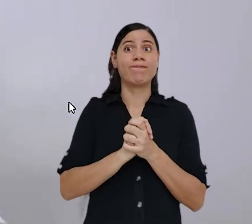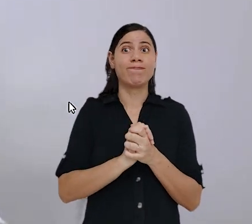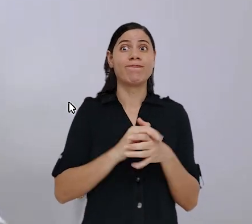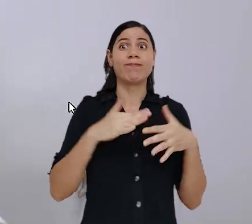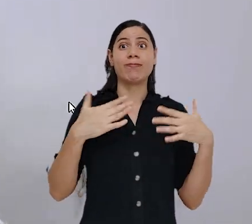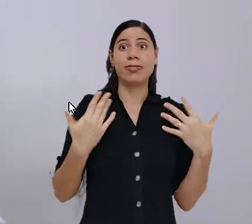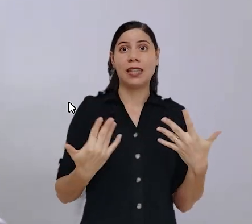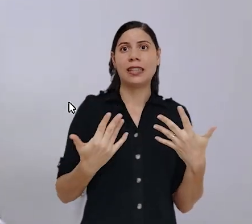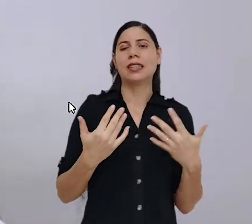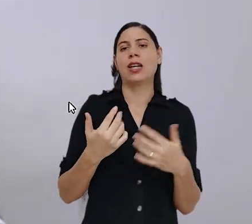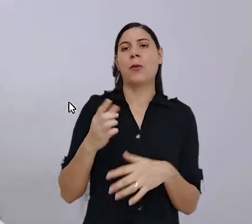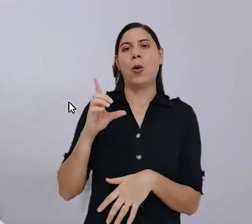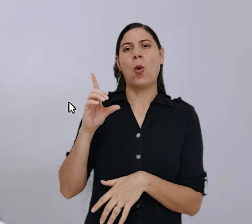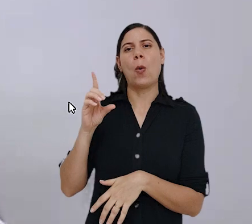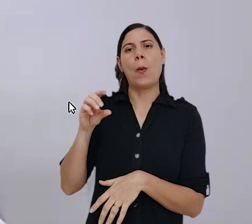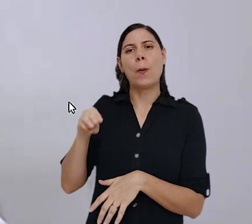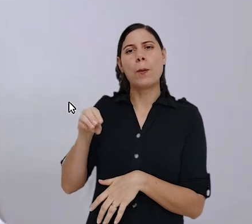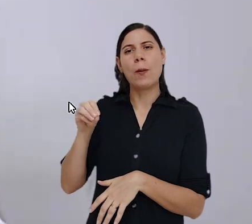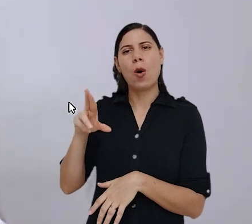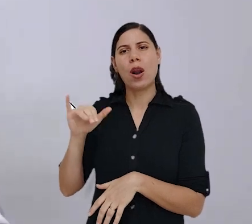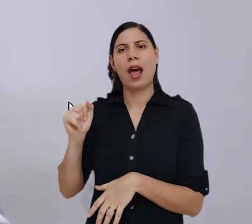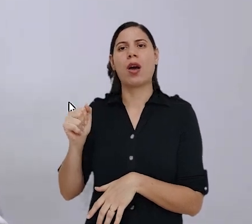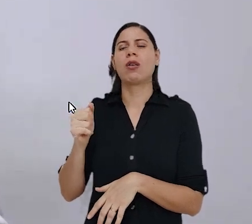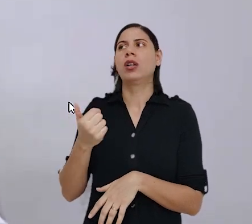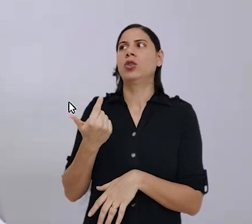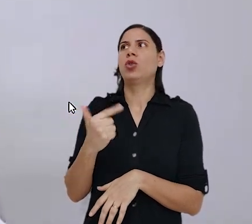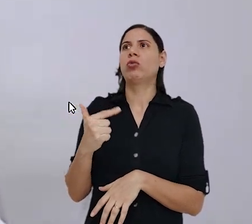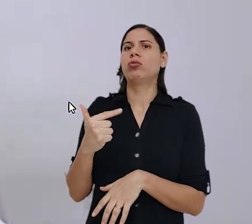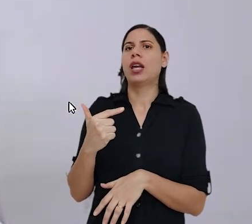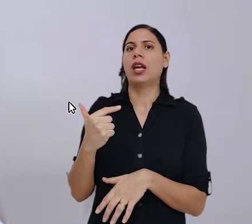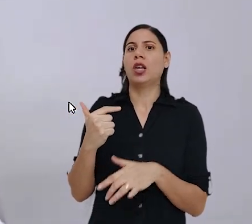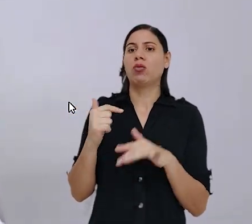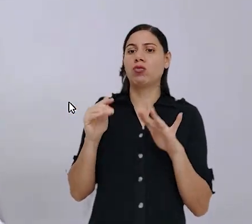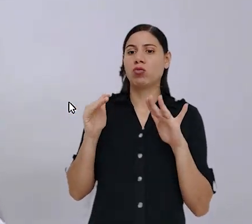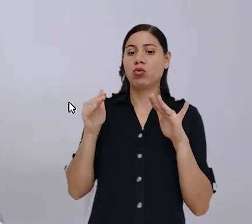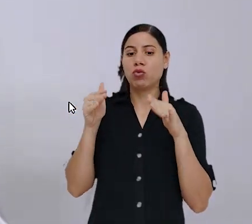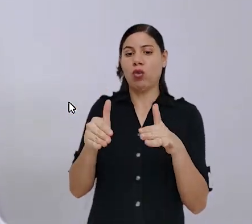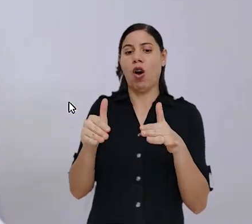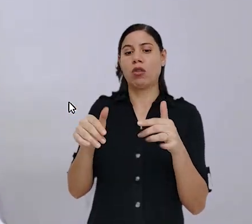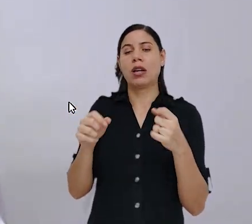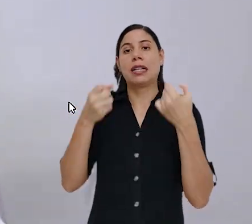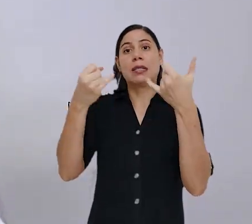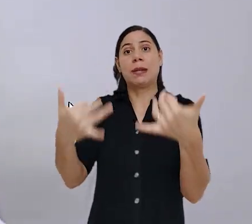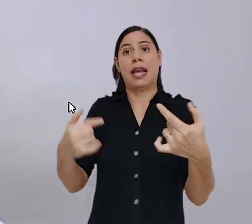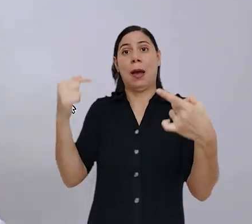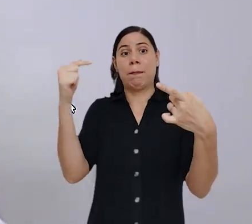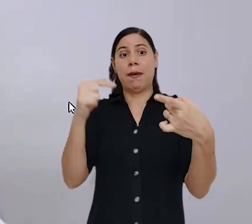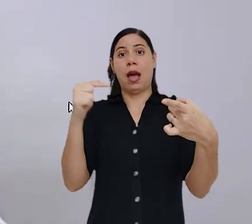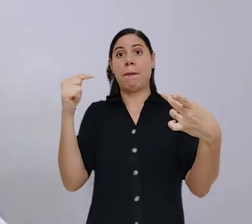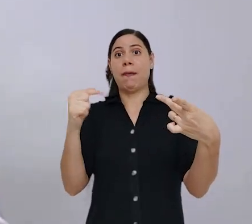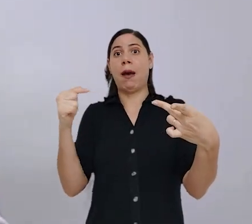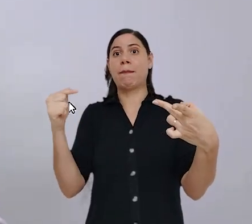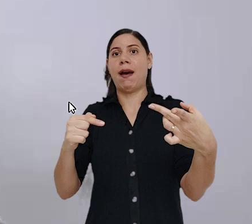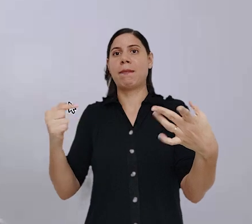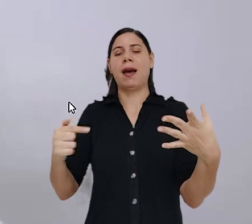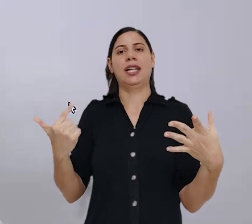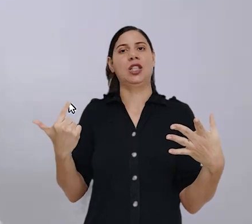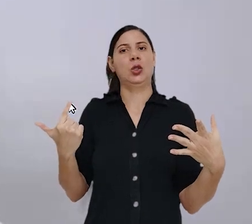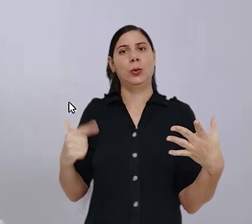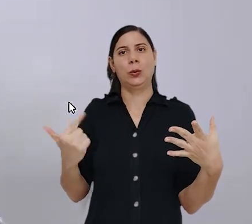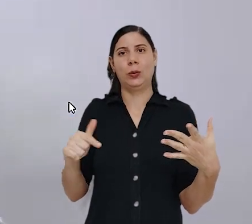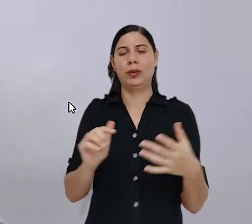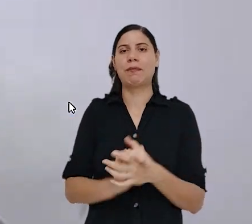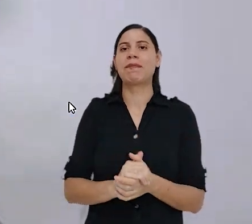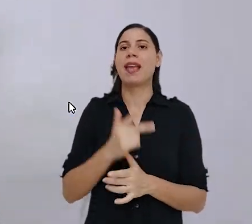no dano moral um critério específico, aquele rol taxativo dizendo isso é tanto, a gente não tem, como eu